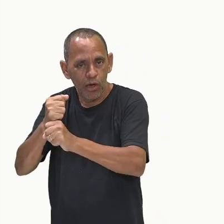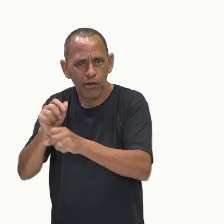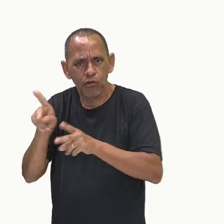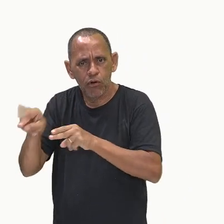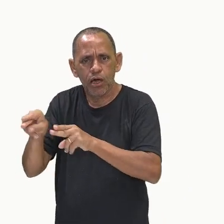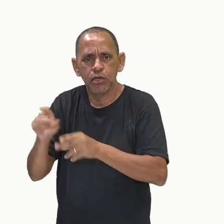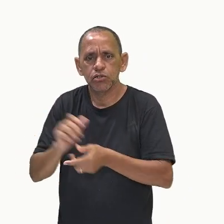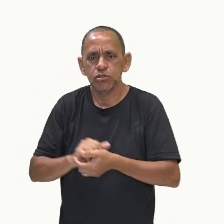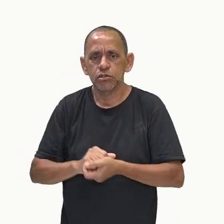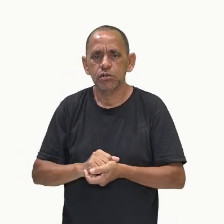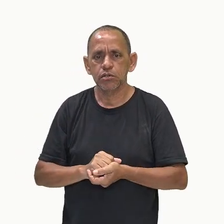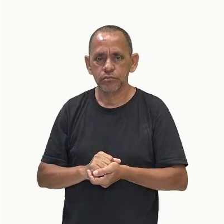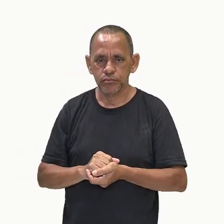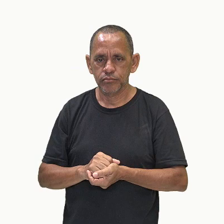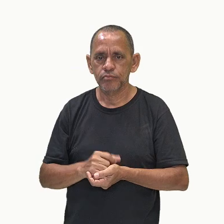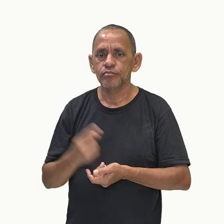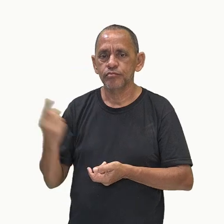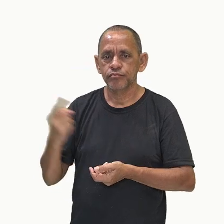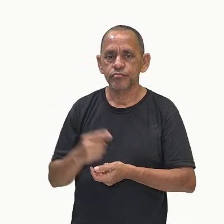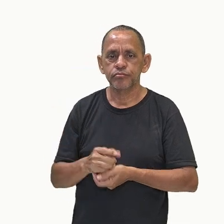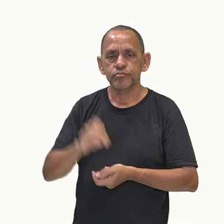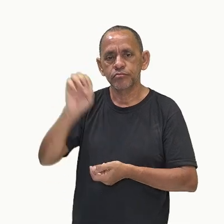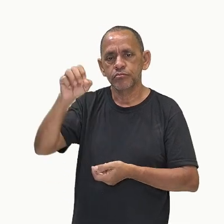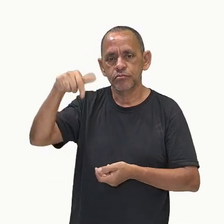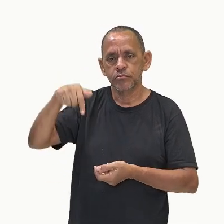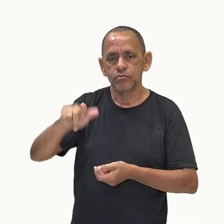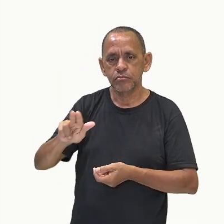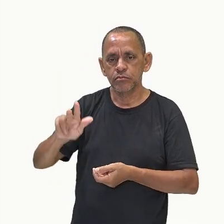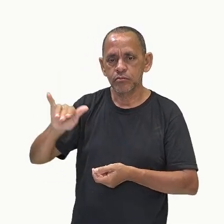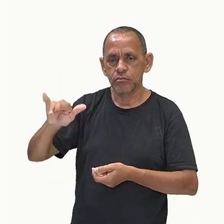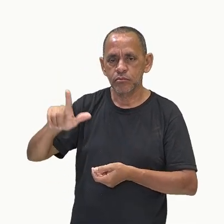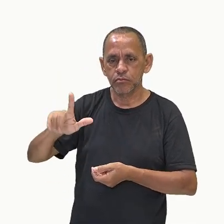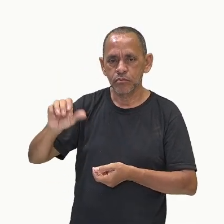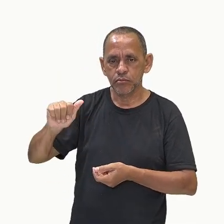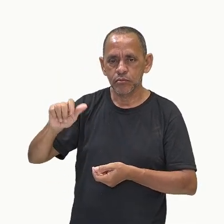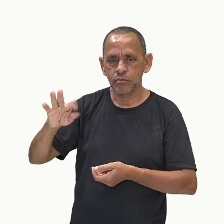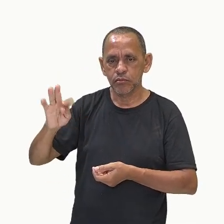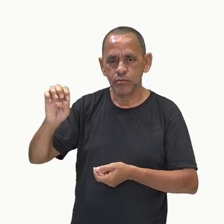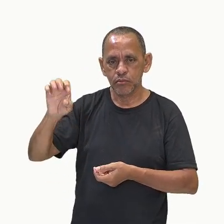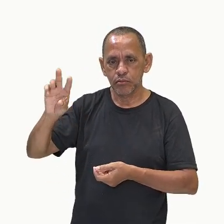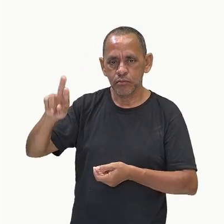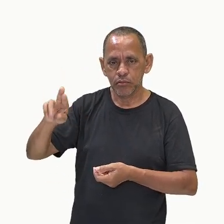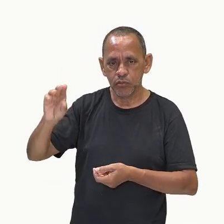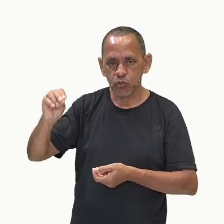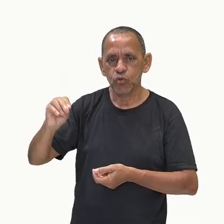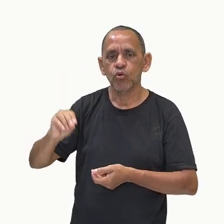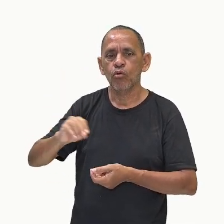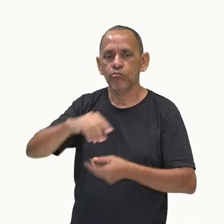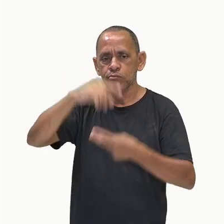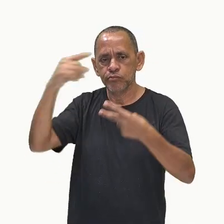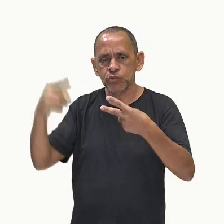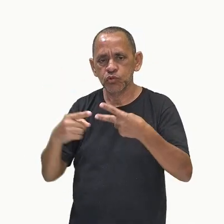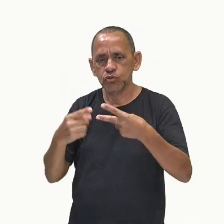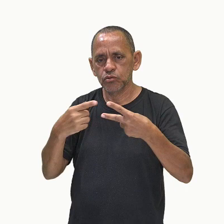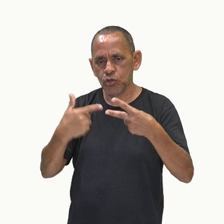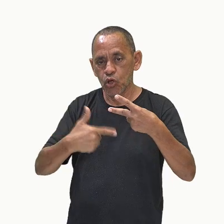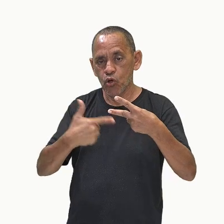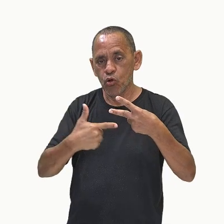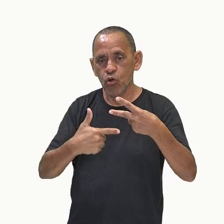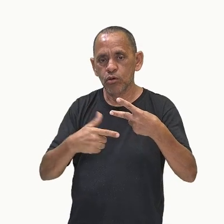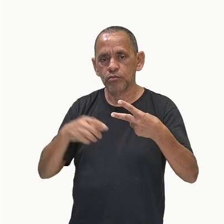lados iguais, ele é chamado de isósceles. E quando ele possui 3 lados diferentes, ele é chamado